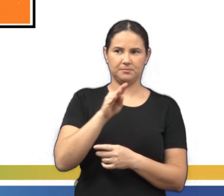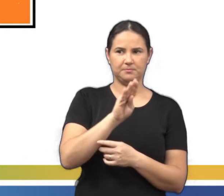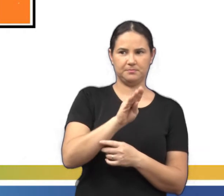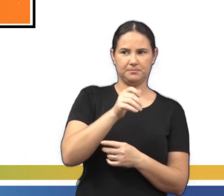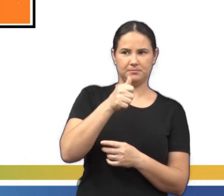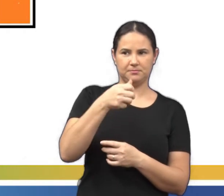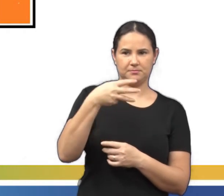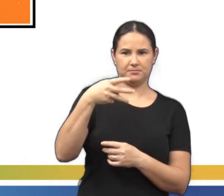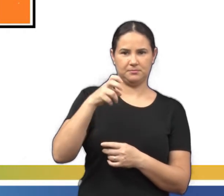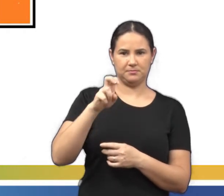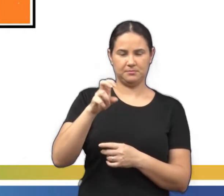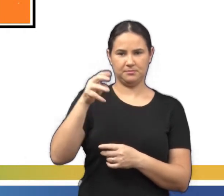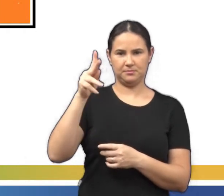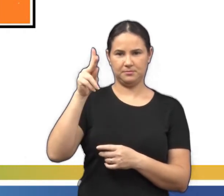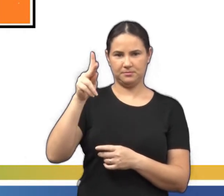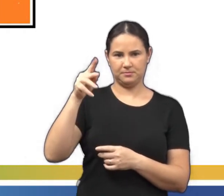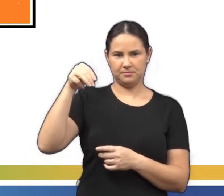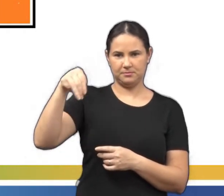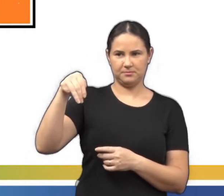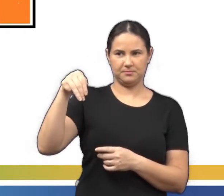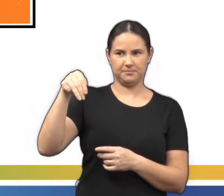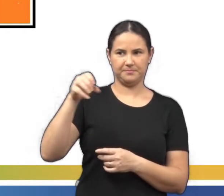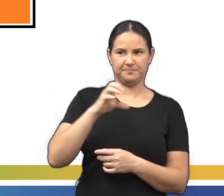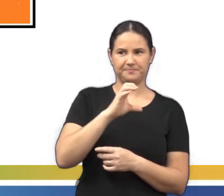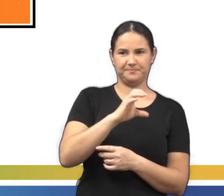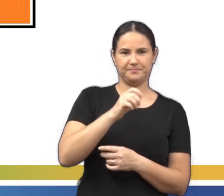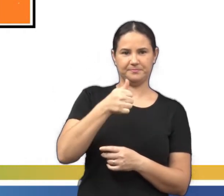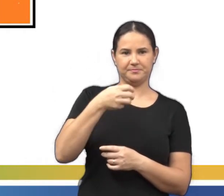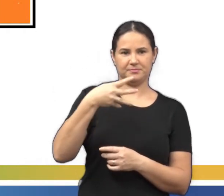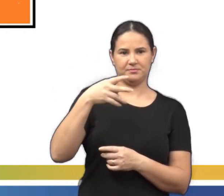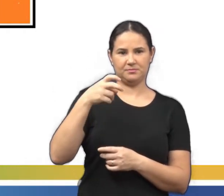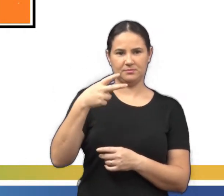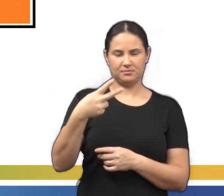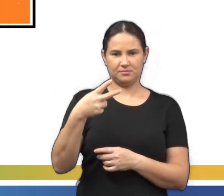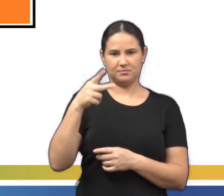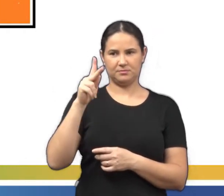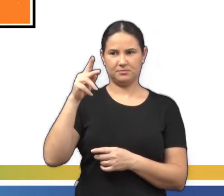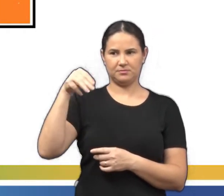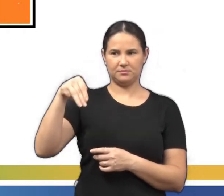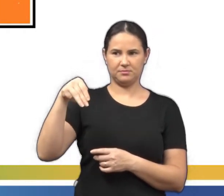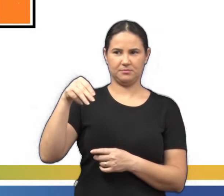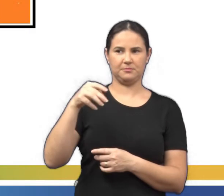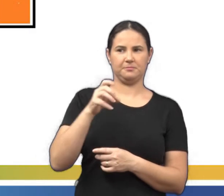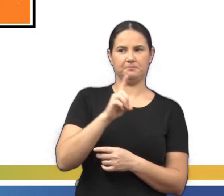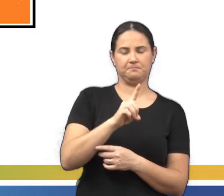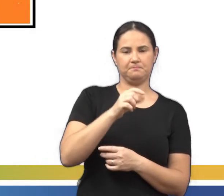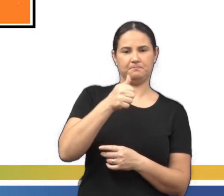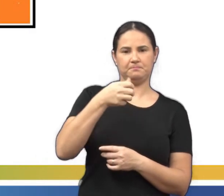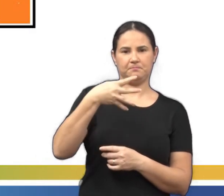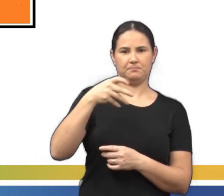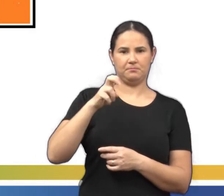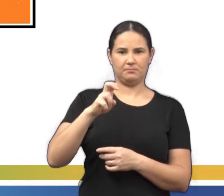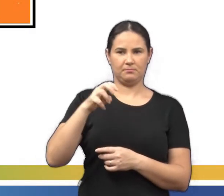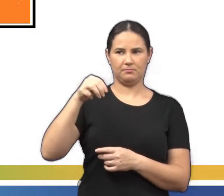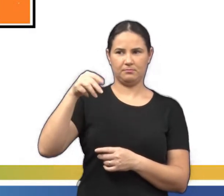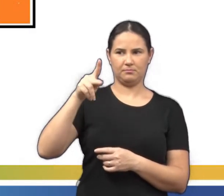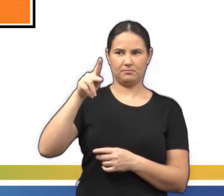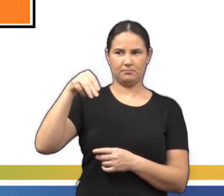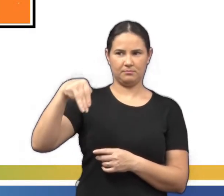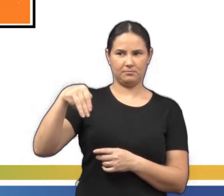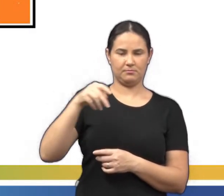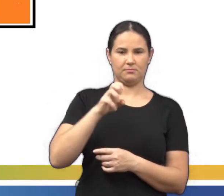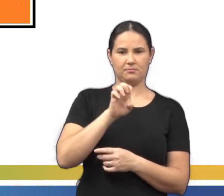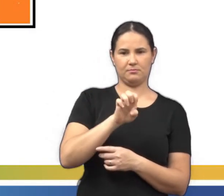E, 160 quilômetros, qual vai ser a alternativa correta? Primeira coisa, vamos ver o seguinte. A primeira